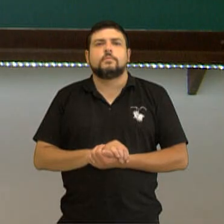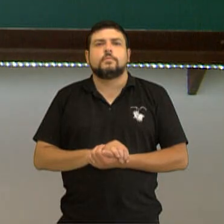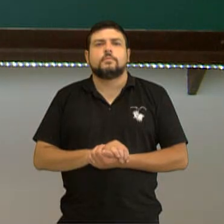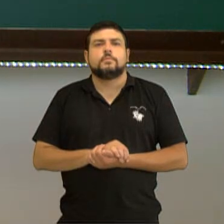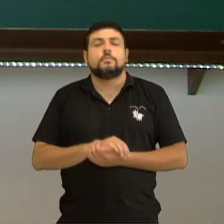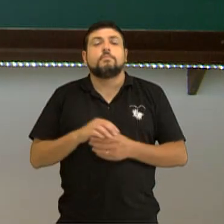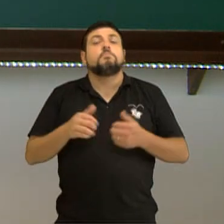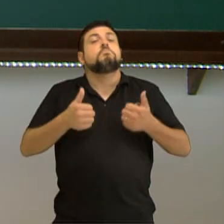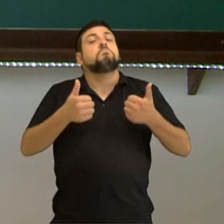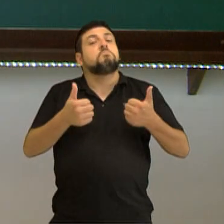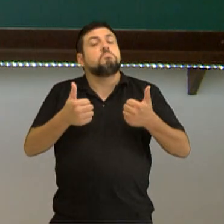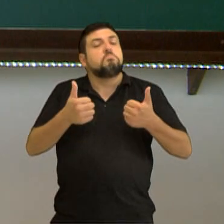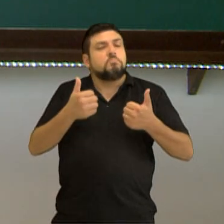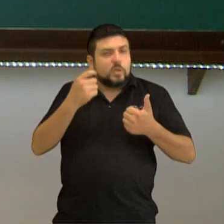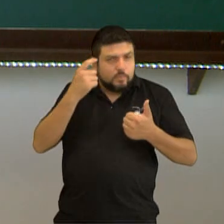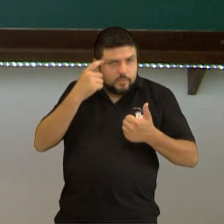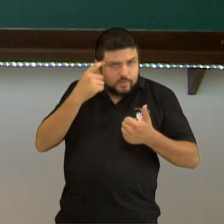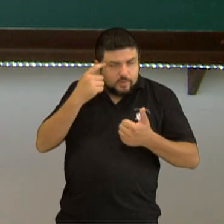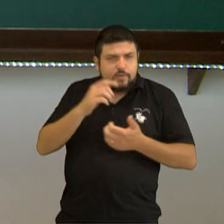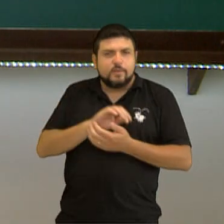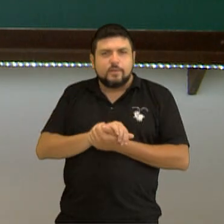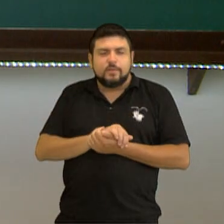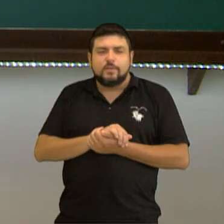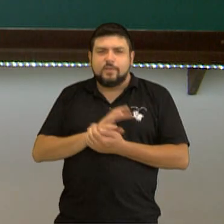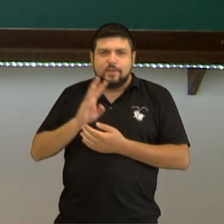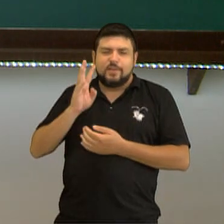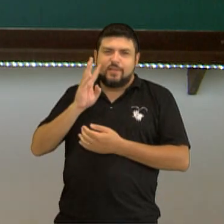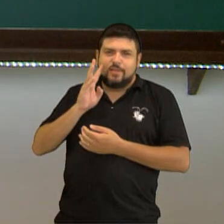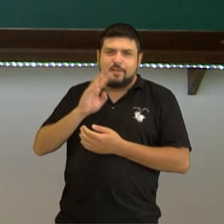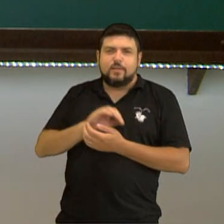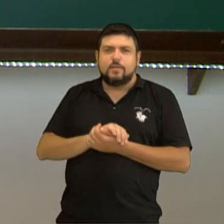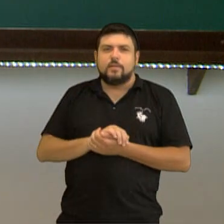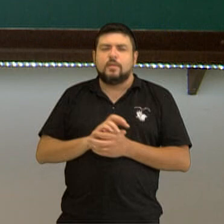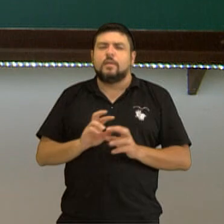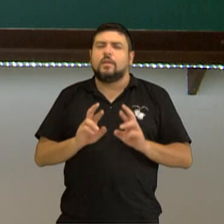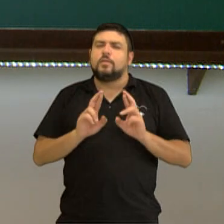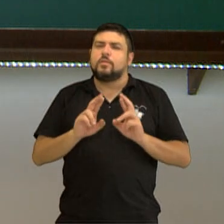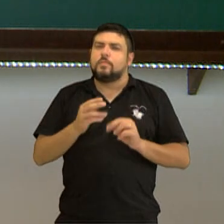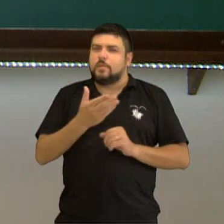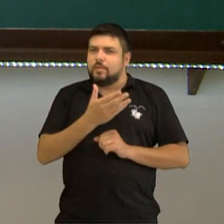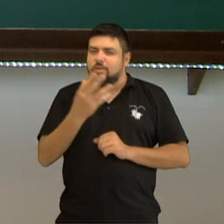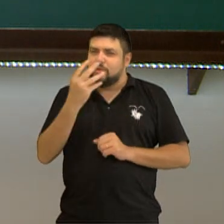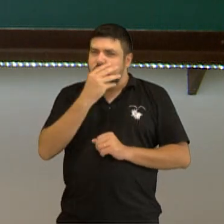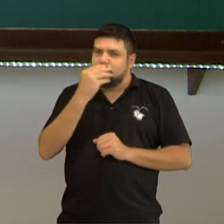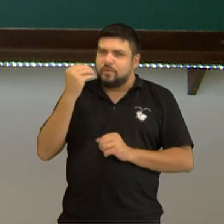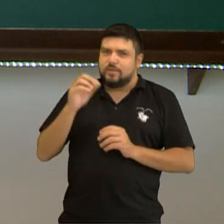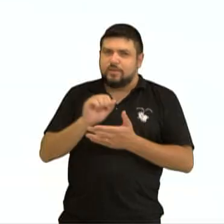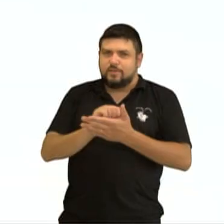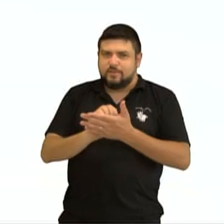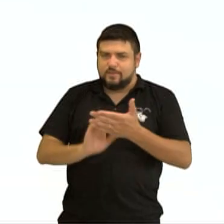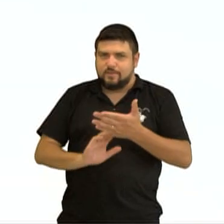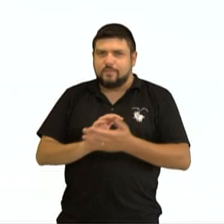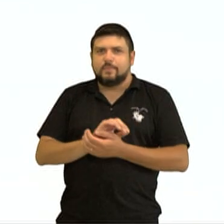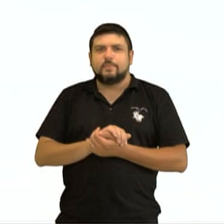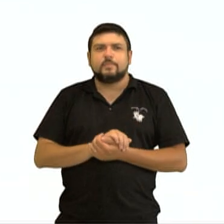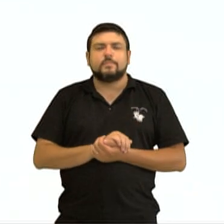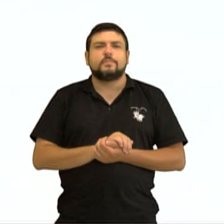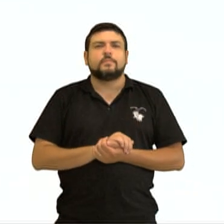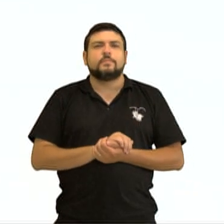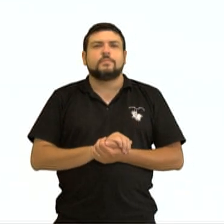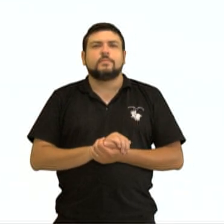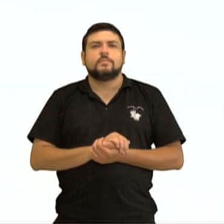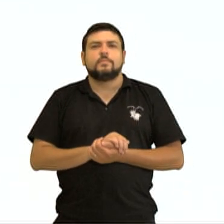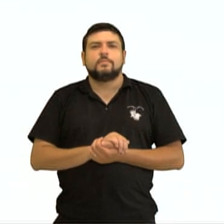E aí, pensaram aí? De boa, né? Espero que vocês tenham gostado dessa atividade. Vamos lá?